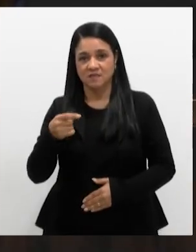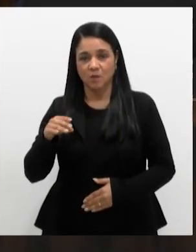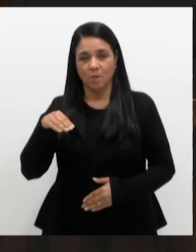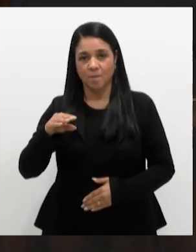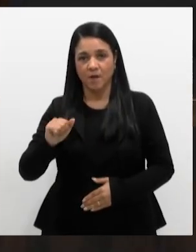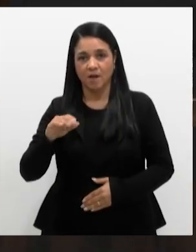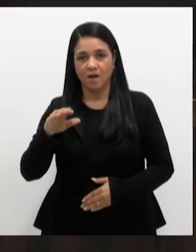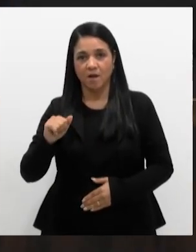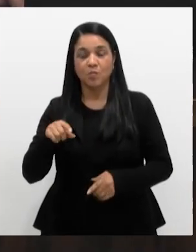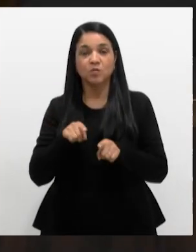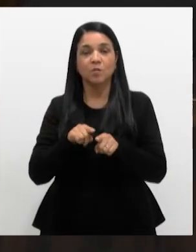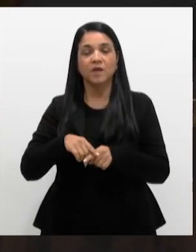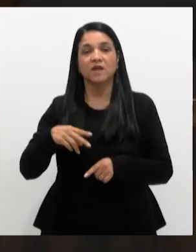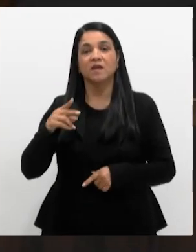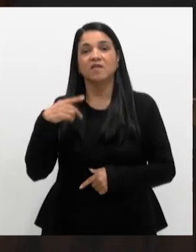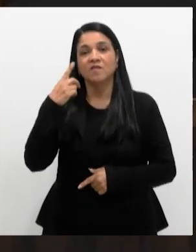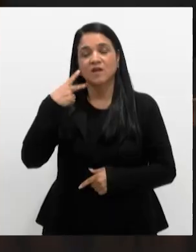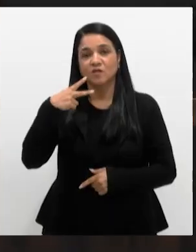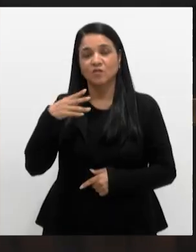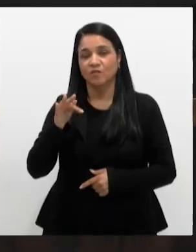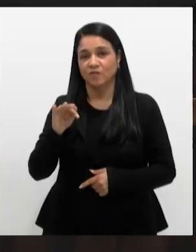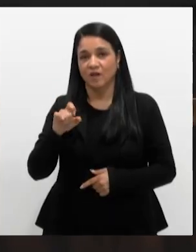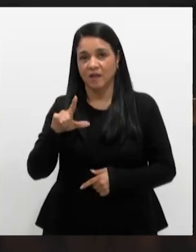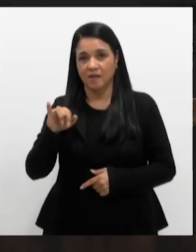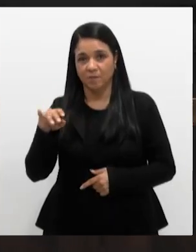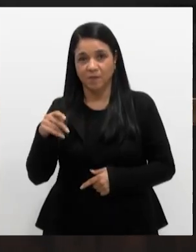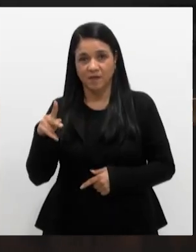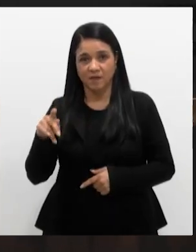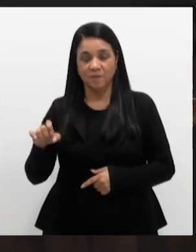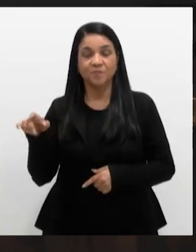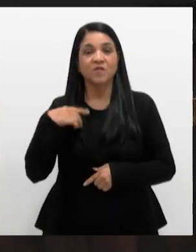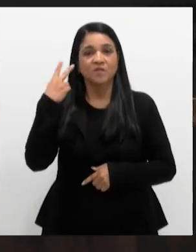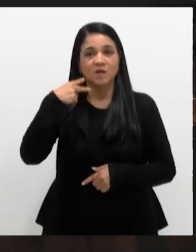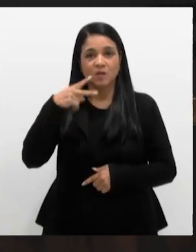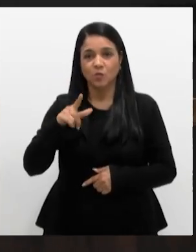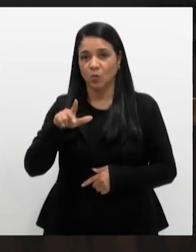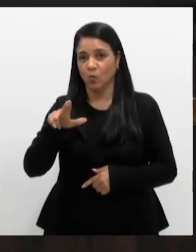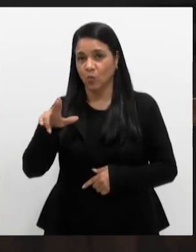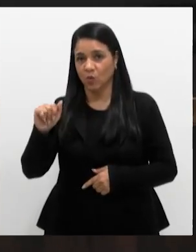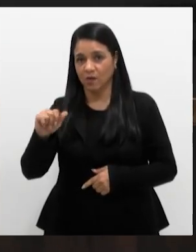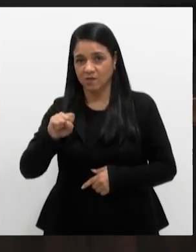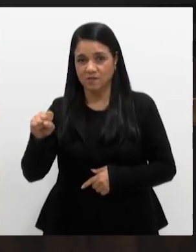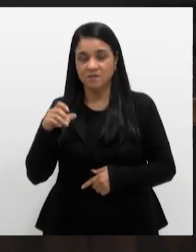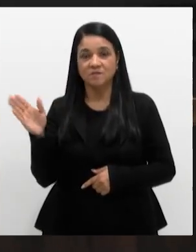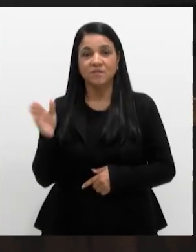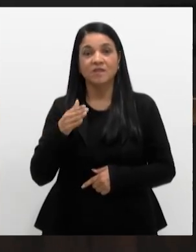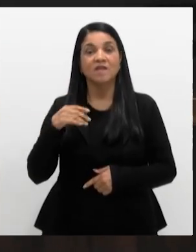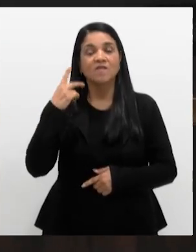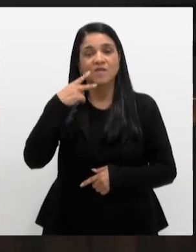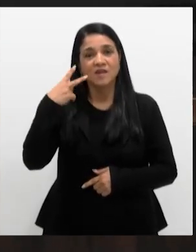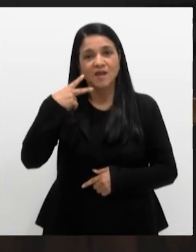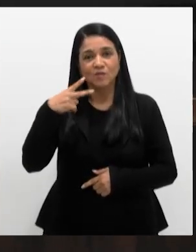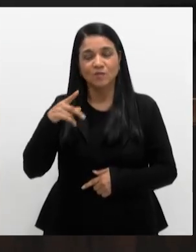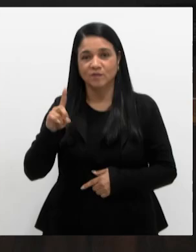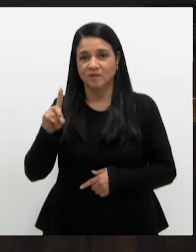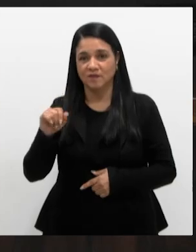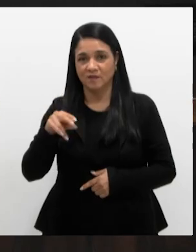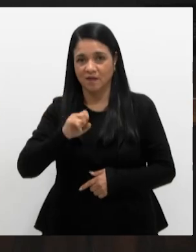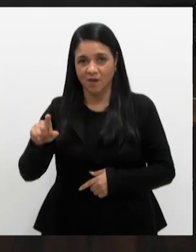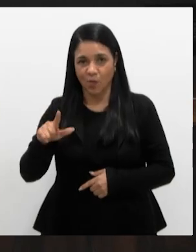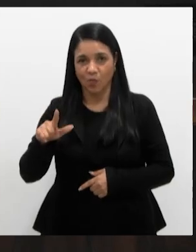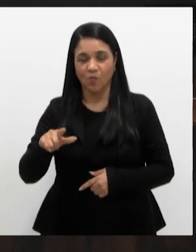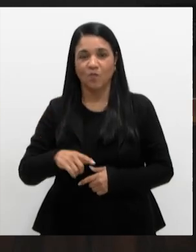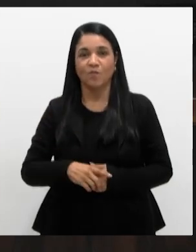Saúde, vereador Felipe Félix, vereador Lucas Madureira e vereador Daniel